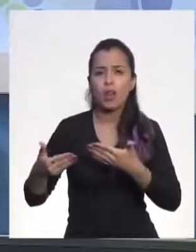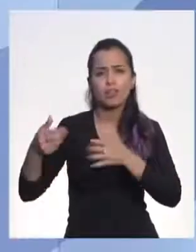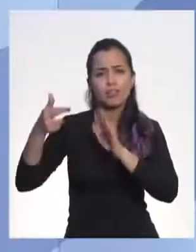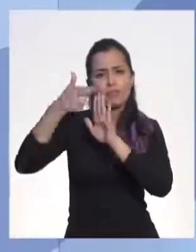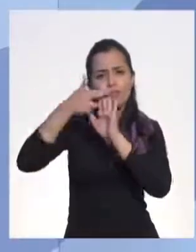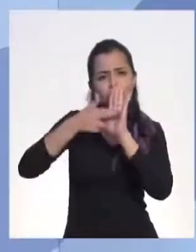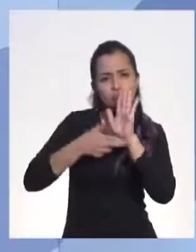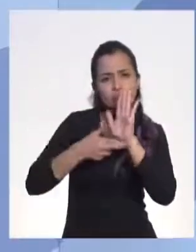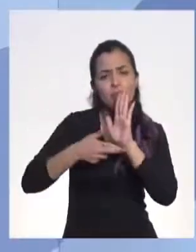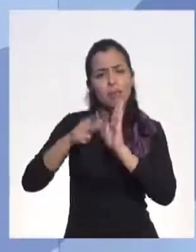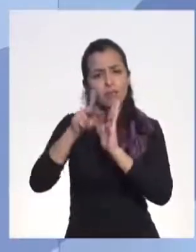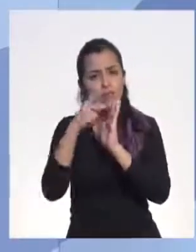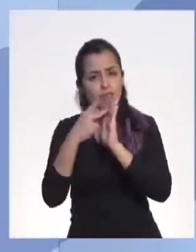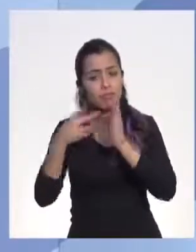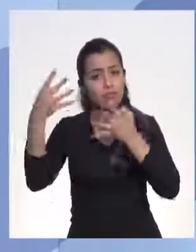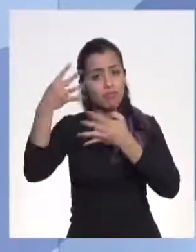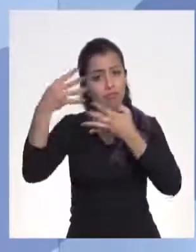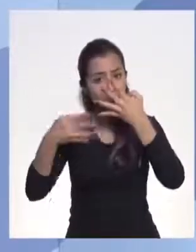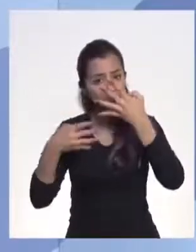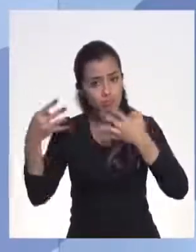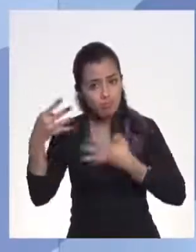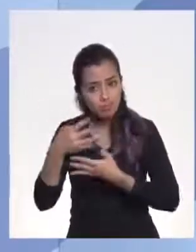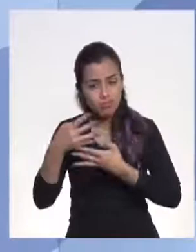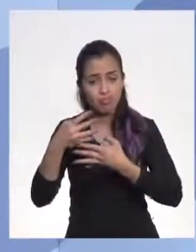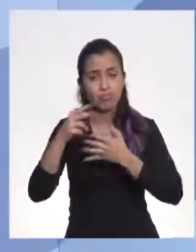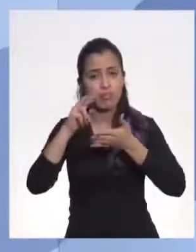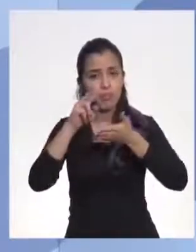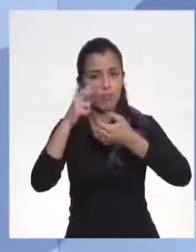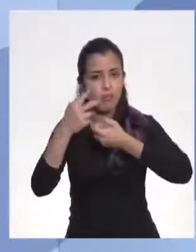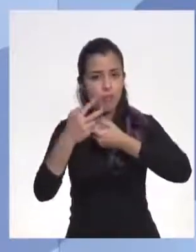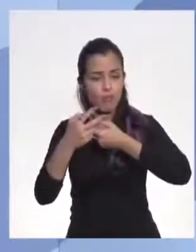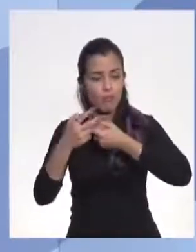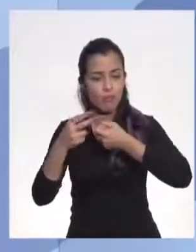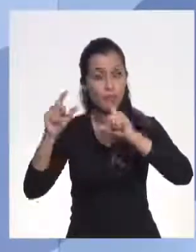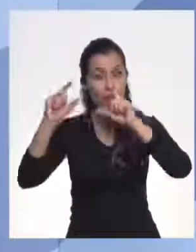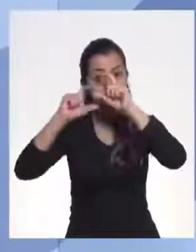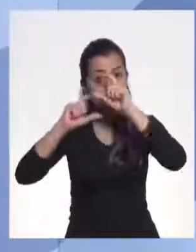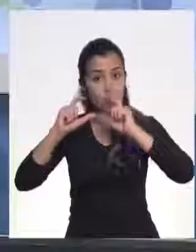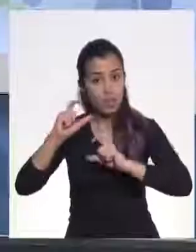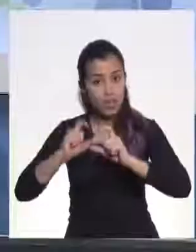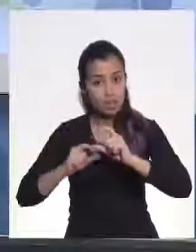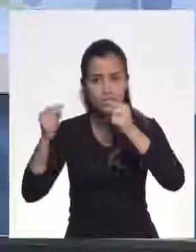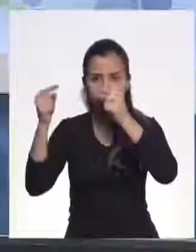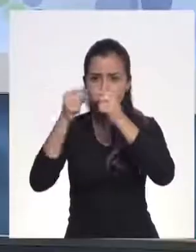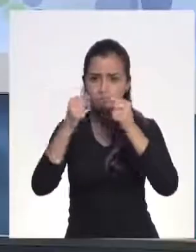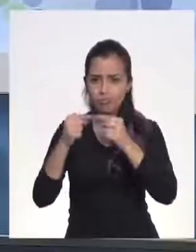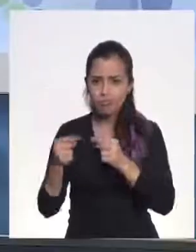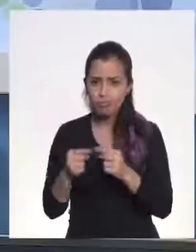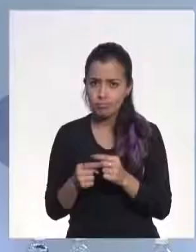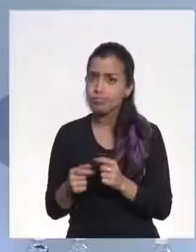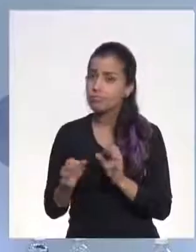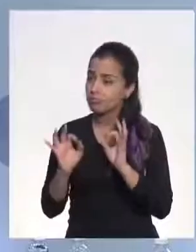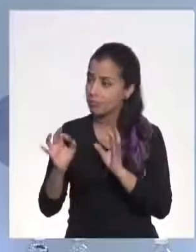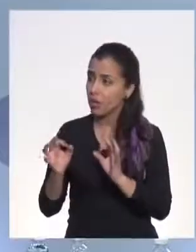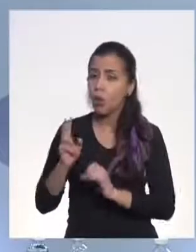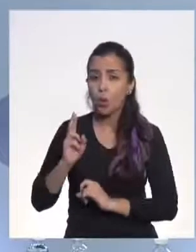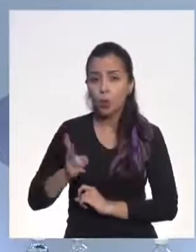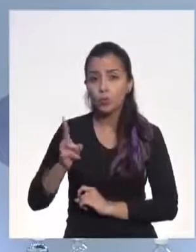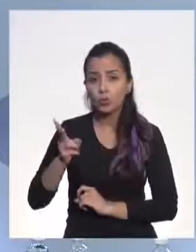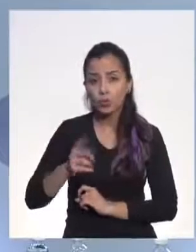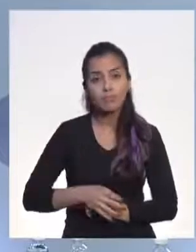dos versos da estrofe colocada nos versos decassílabos Então continua com essa Musicalidade percebam que a gente tem os dois